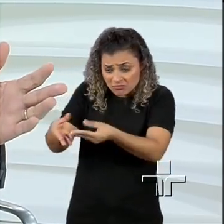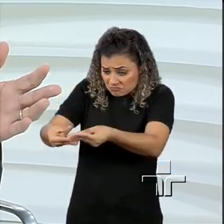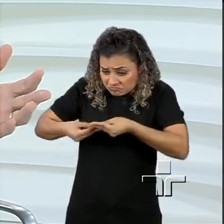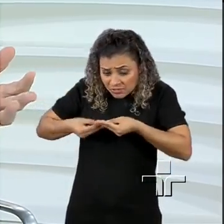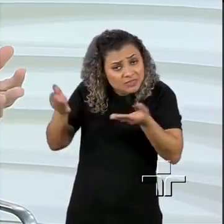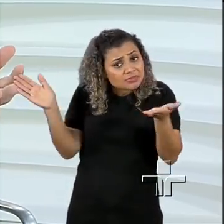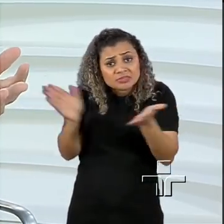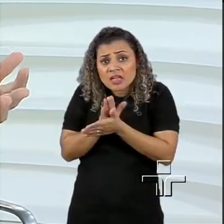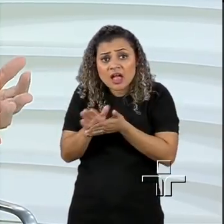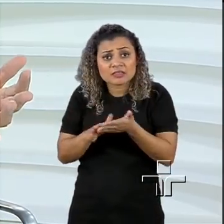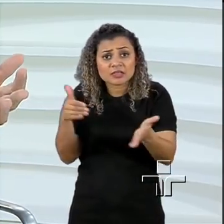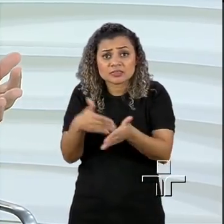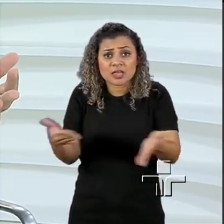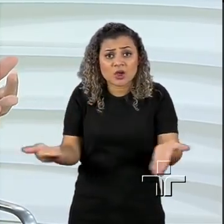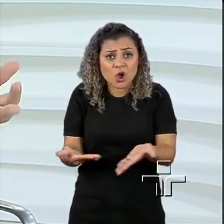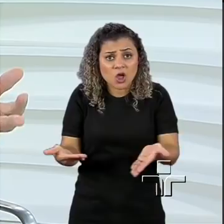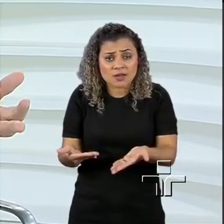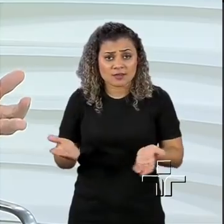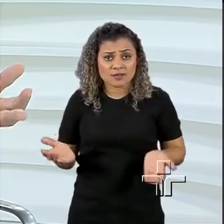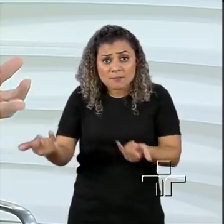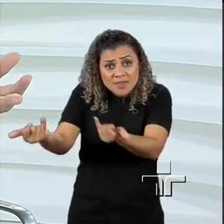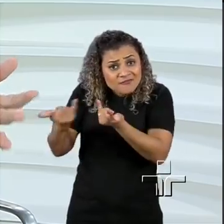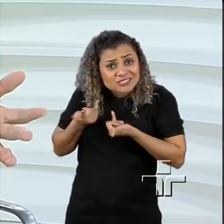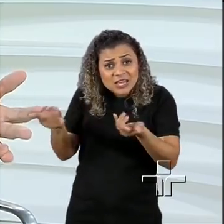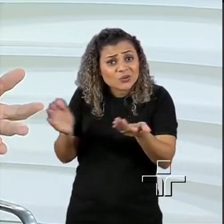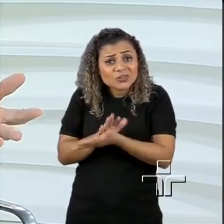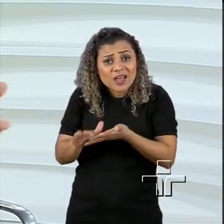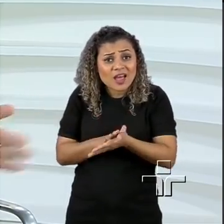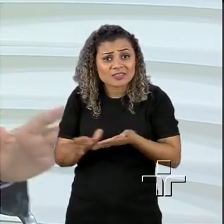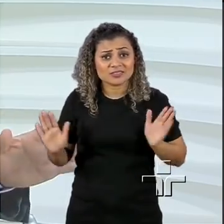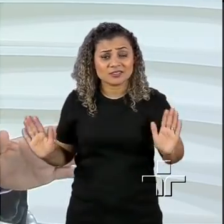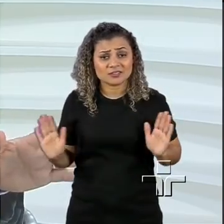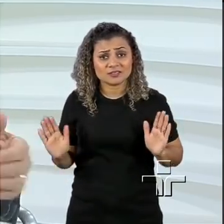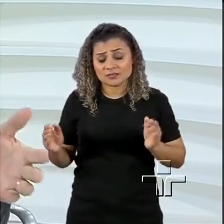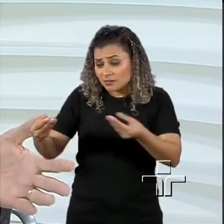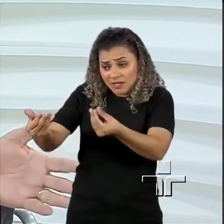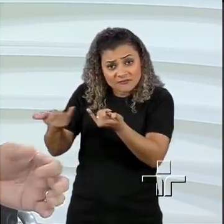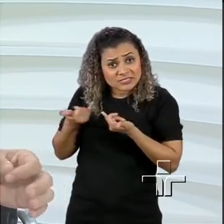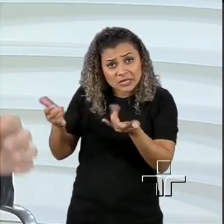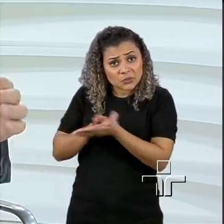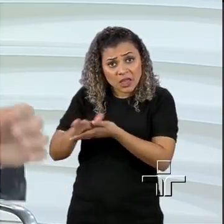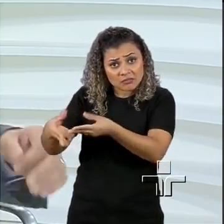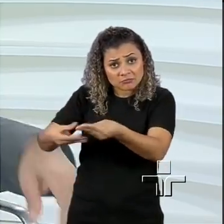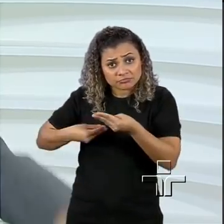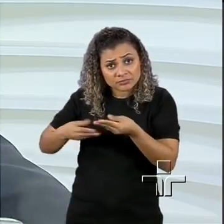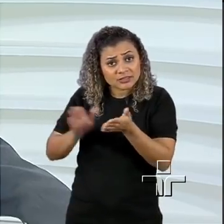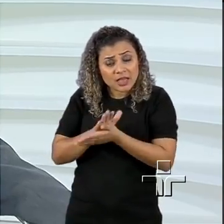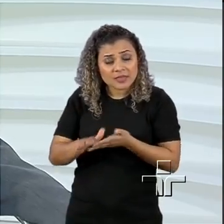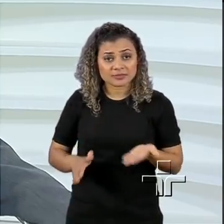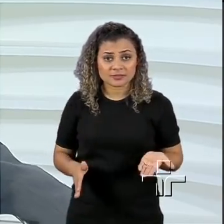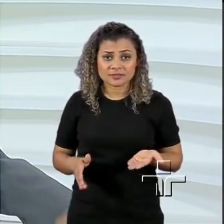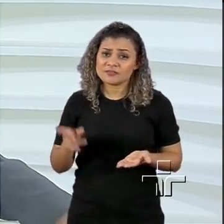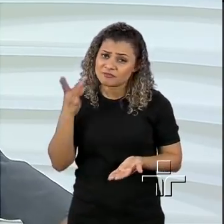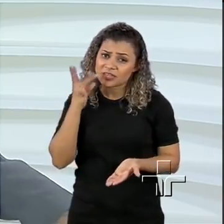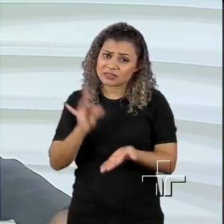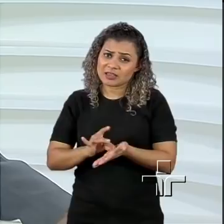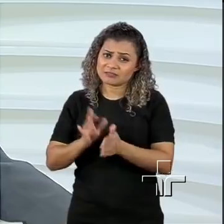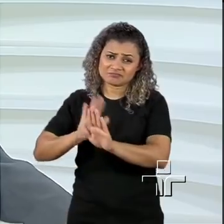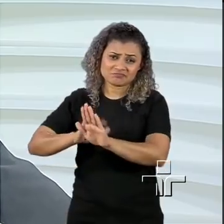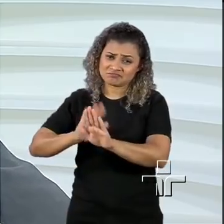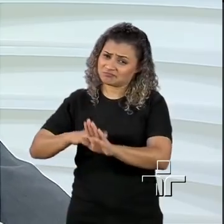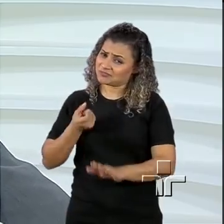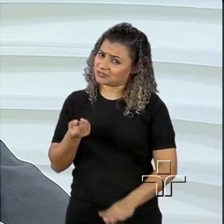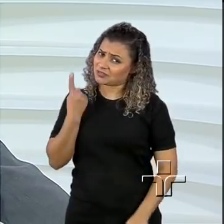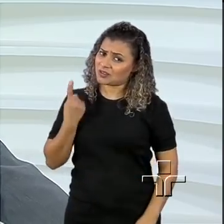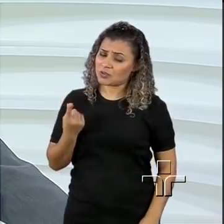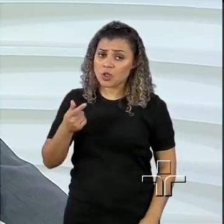agora, nem da rejeição, nem para minha defesa, absolutamente nada, ou seja, está ceifada de irregularidade. E eu não me preocupo com